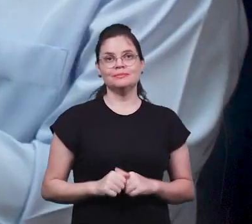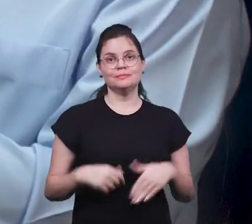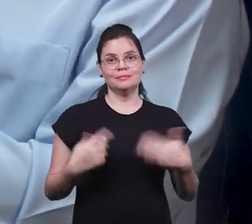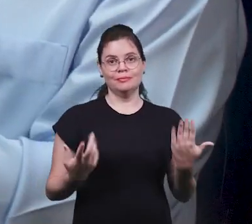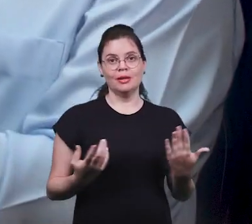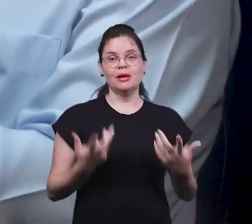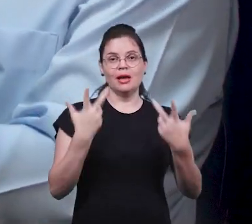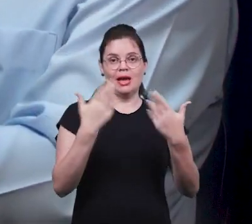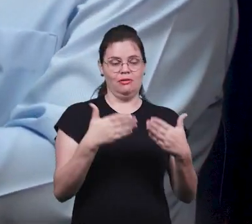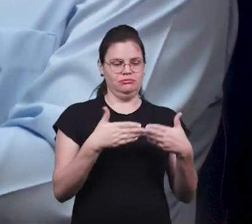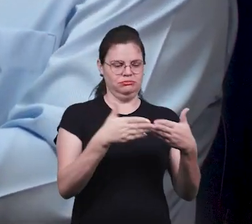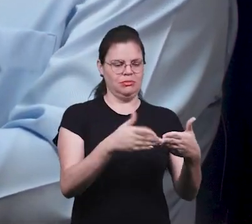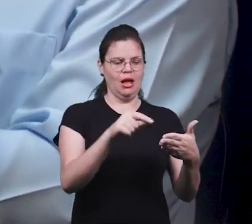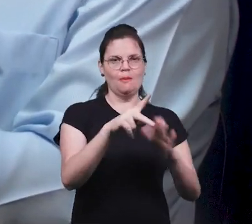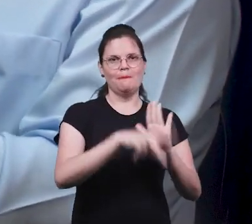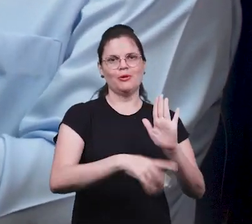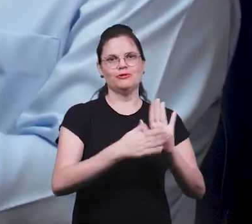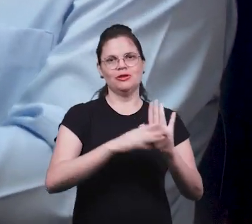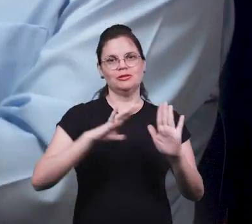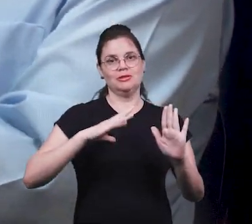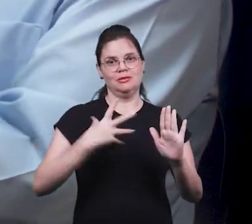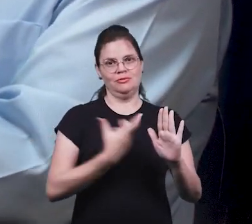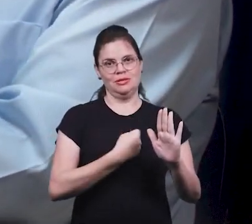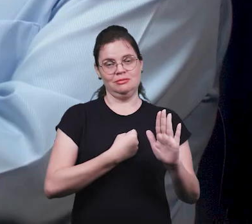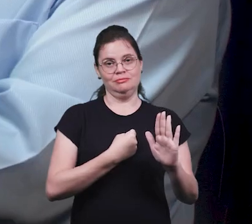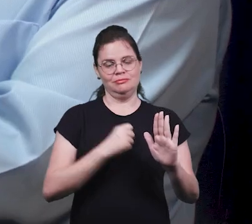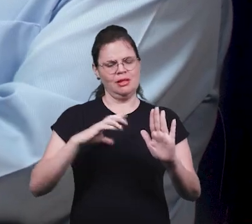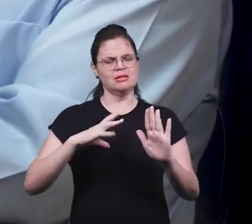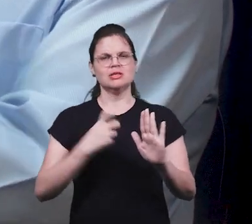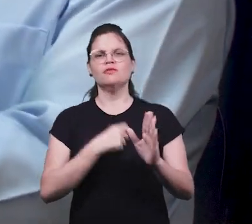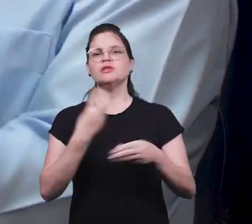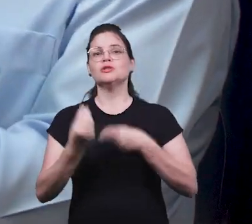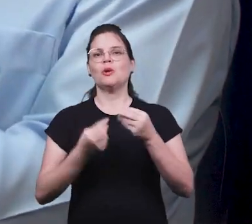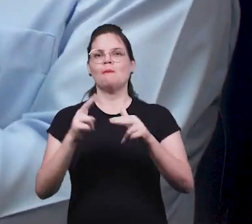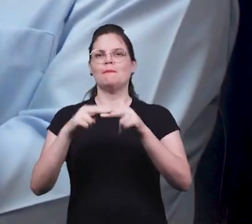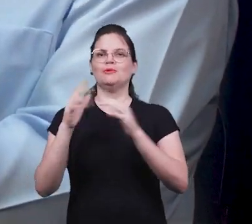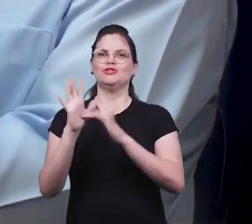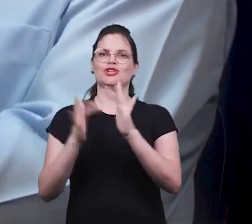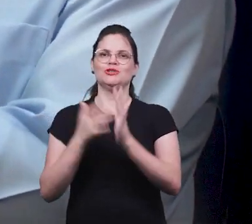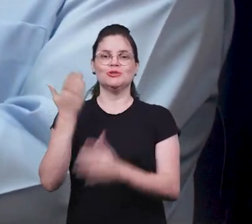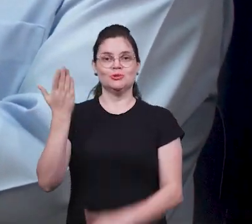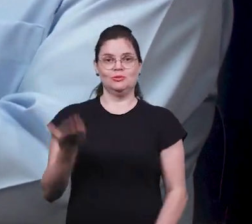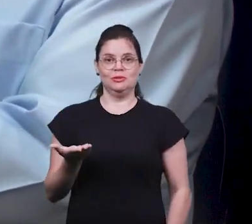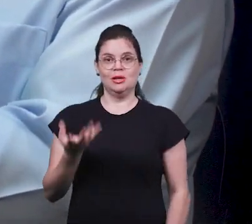ele, Jesus disse, entrará e salvar-se-á. Então,